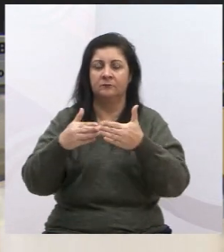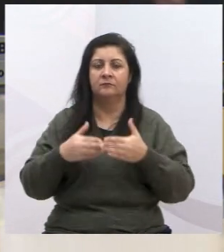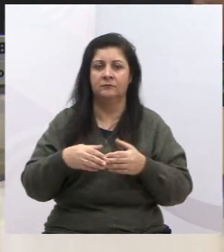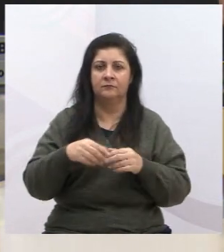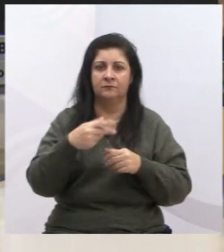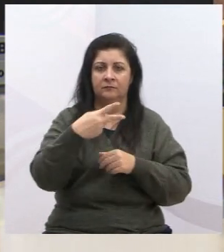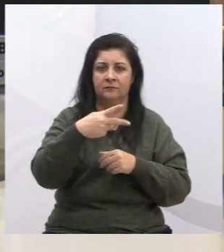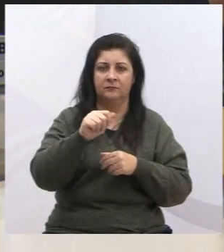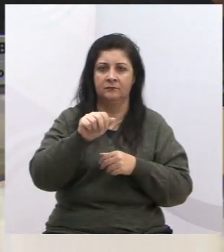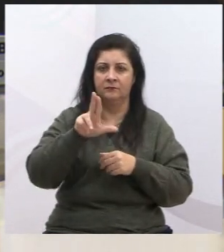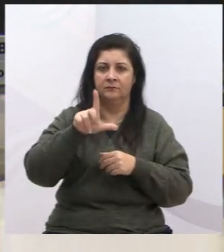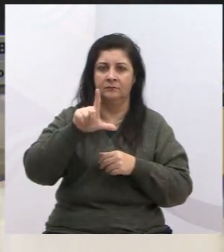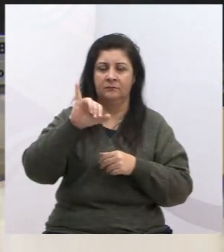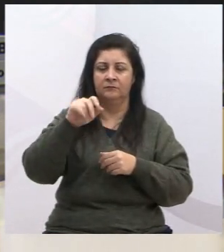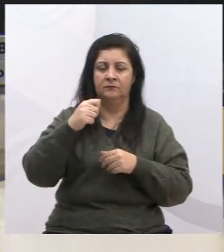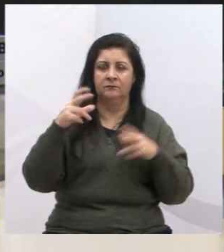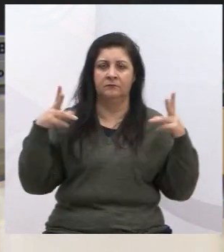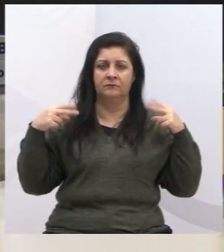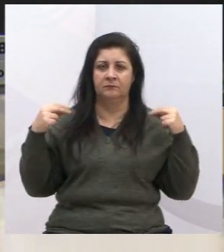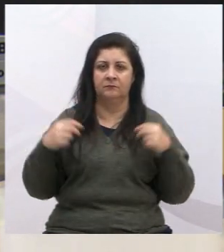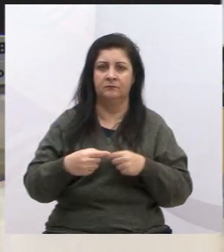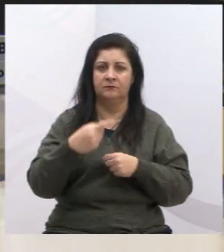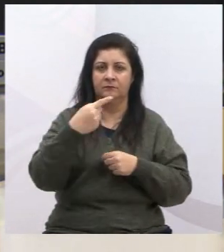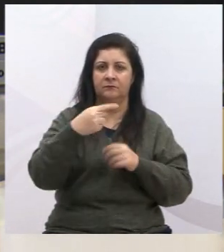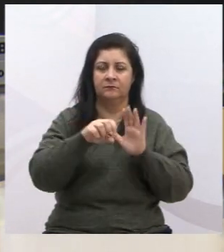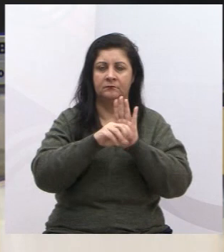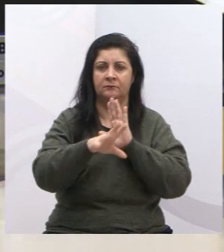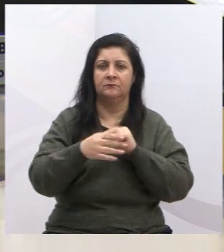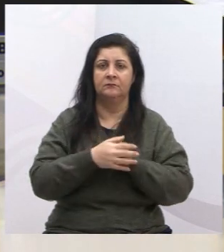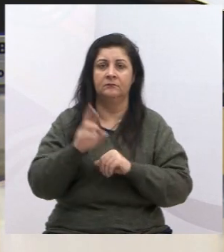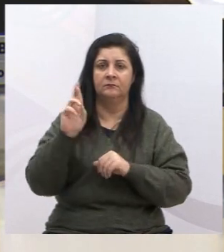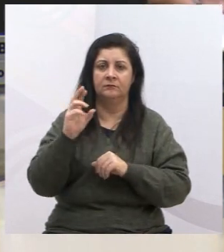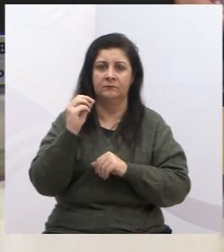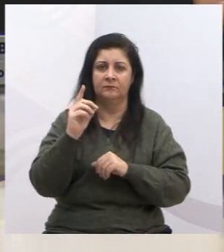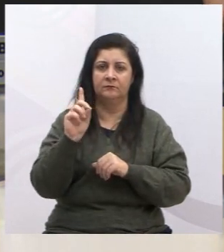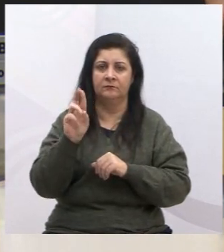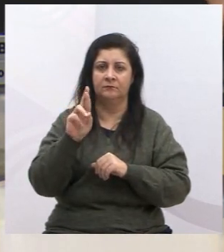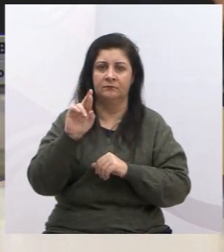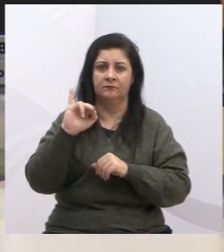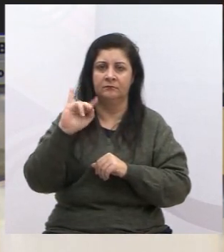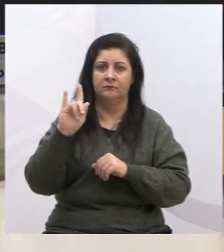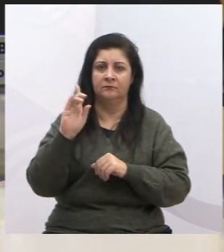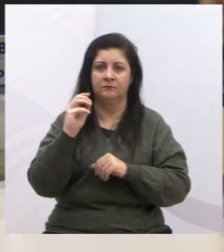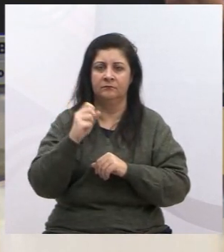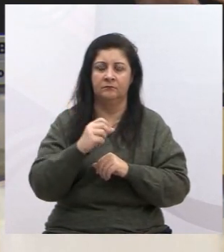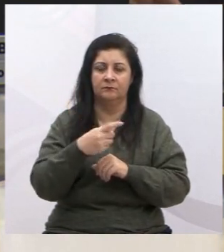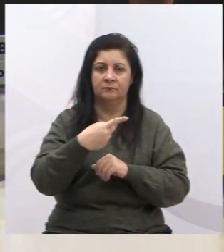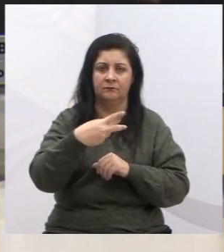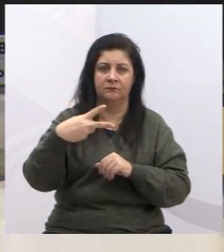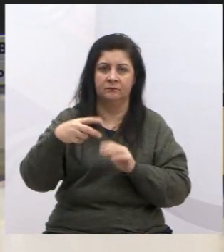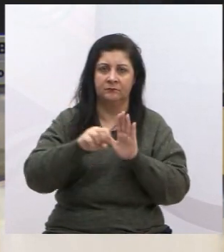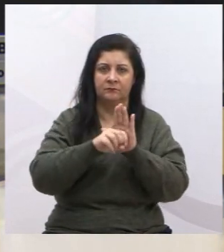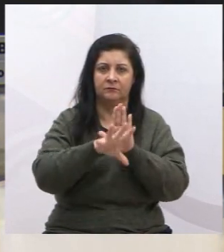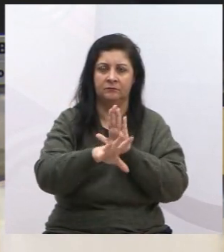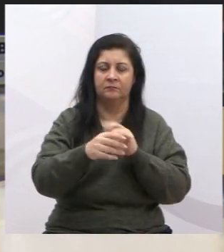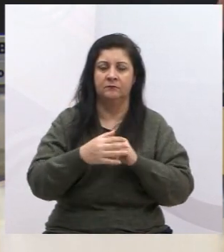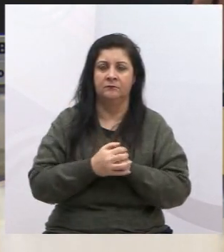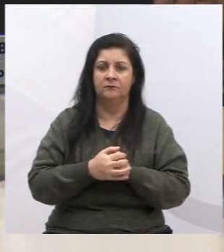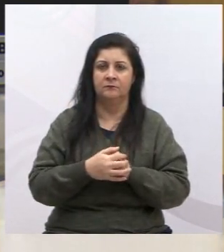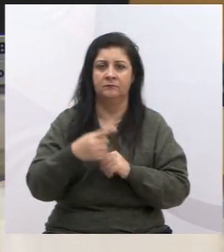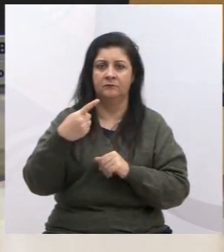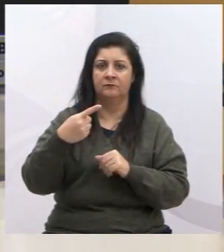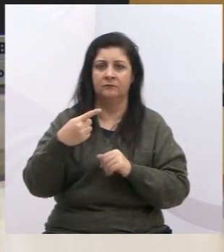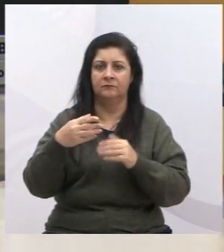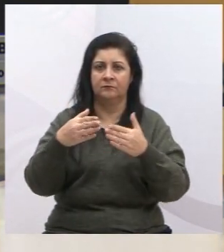Condutores, uma indicação. Dr. Rodrigo Salomão, 12 indicações e